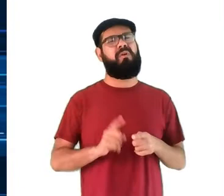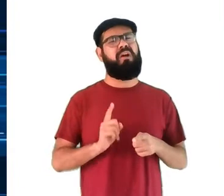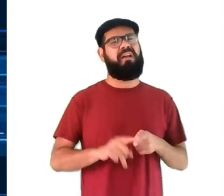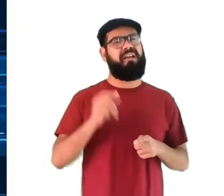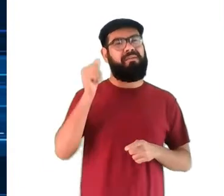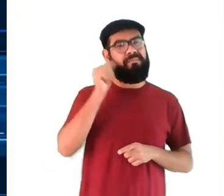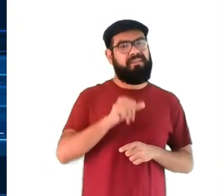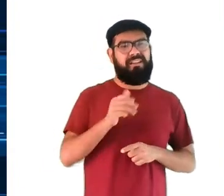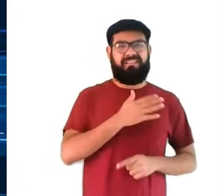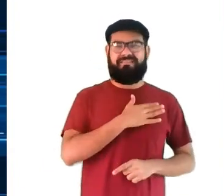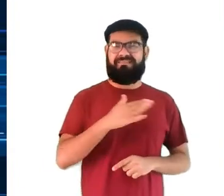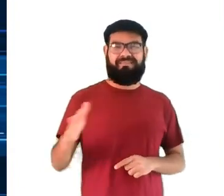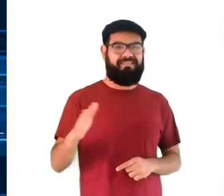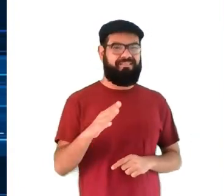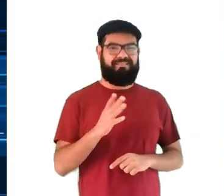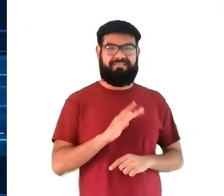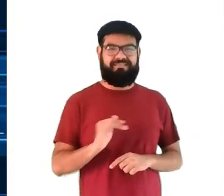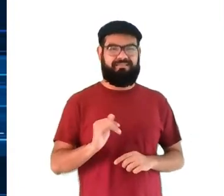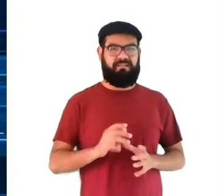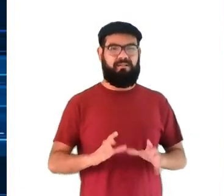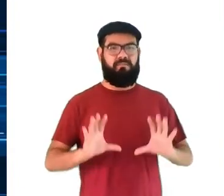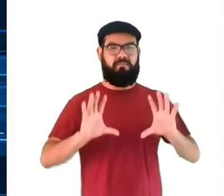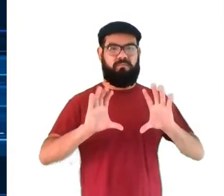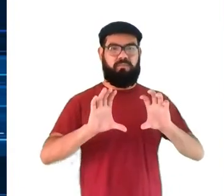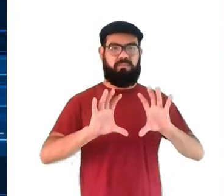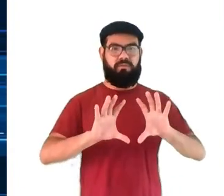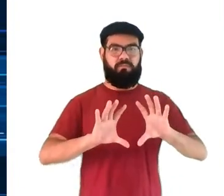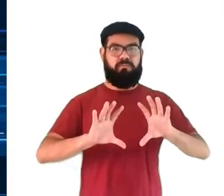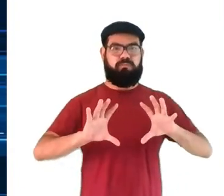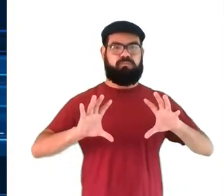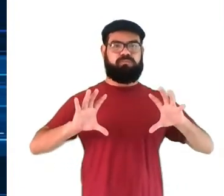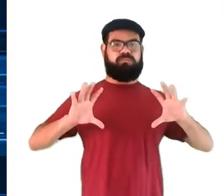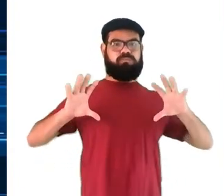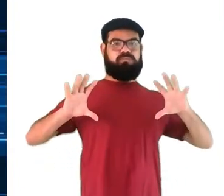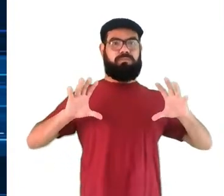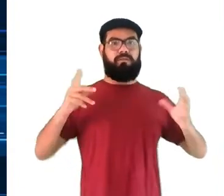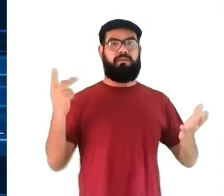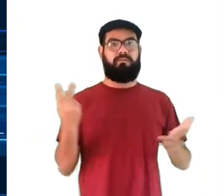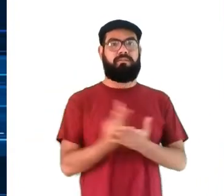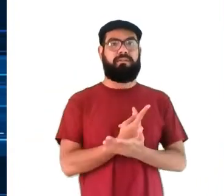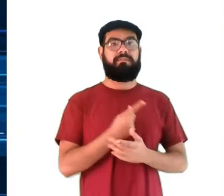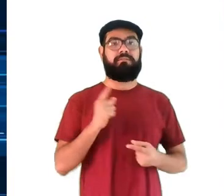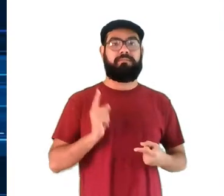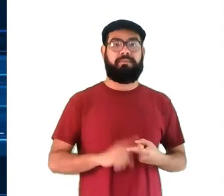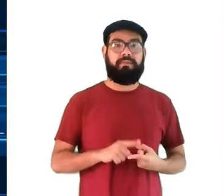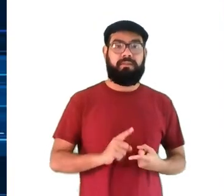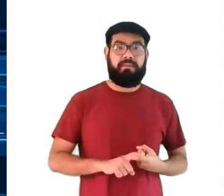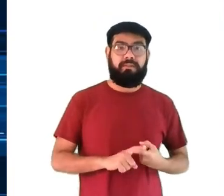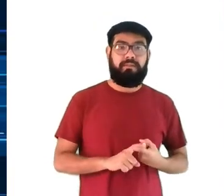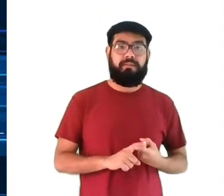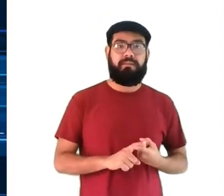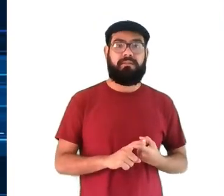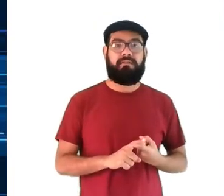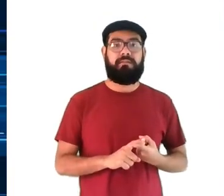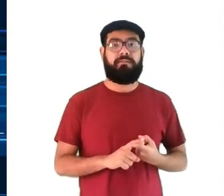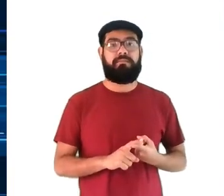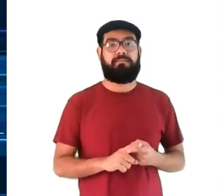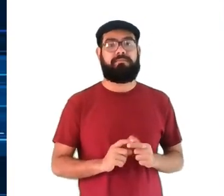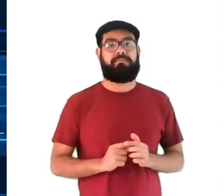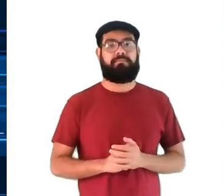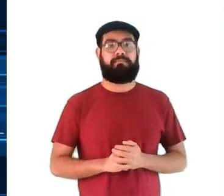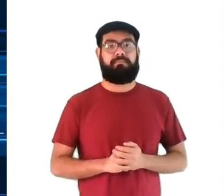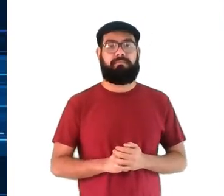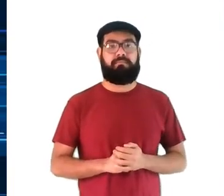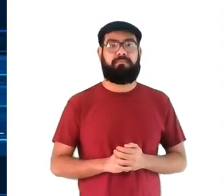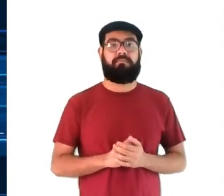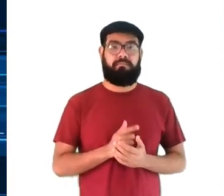desse alargamento do quadril? Mas por que ele acontece? Exatamente para que ela tenha a